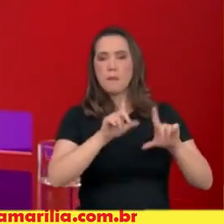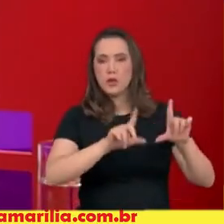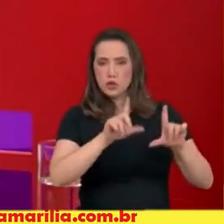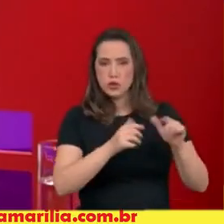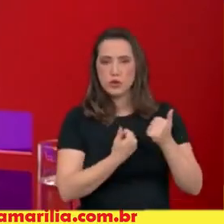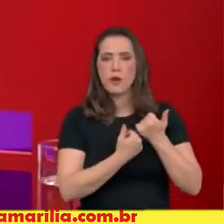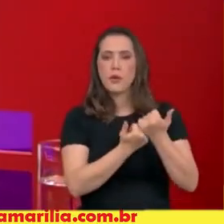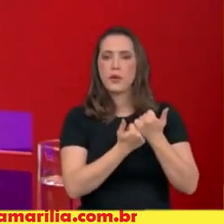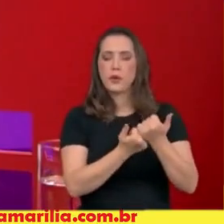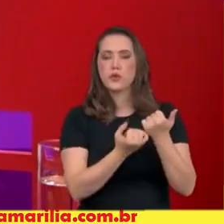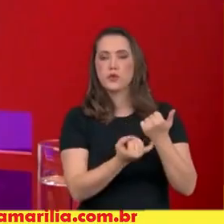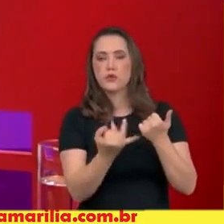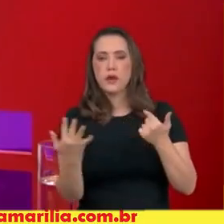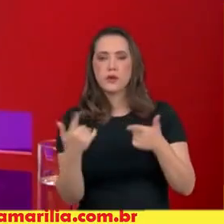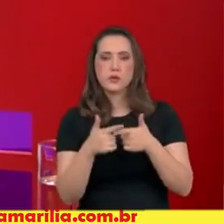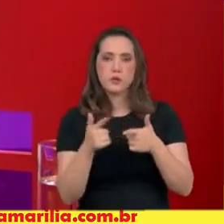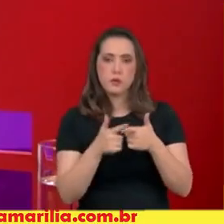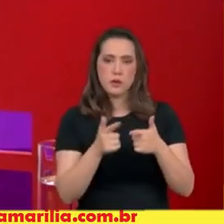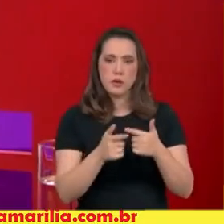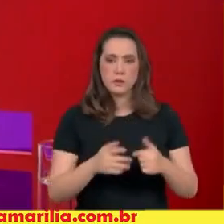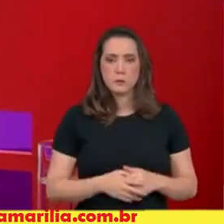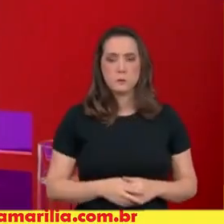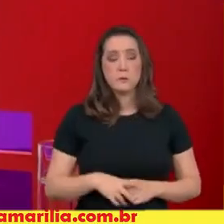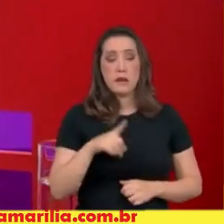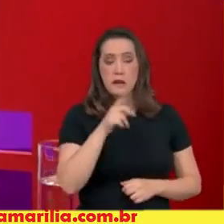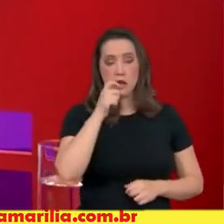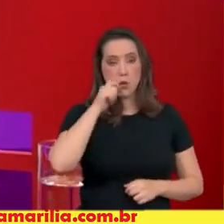Ucrânia, em partes diferentes do país,